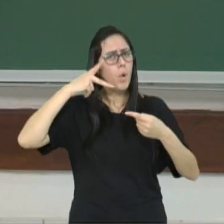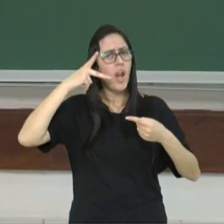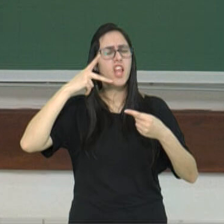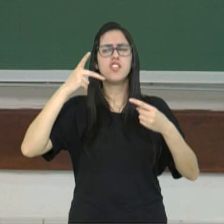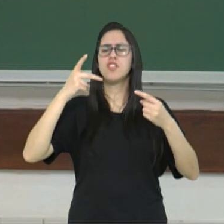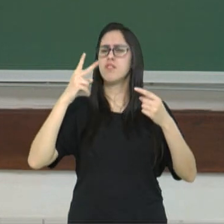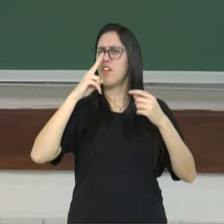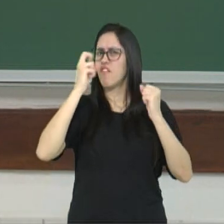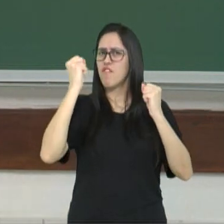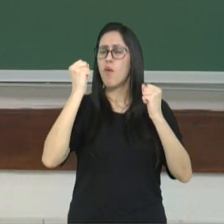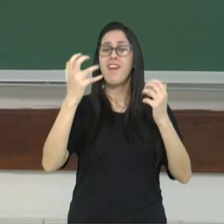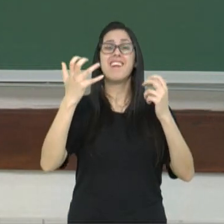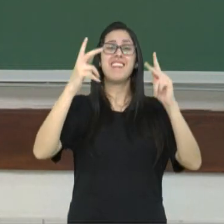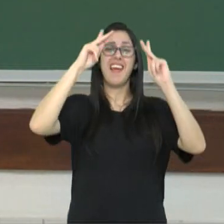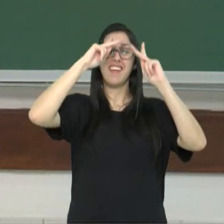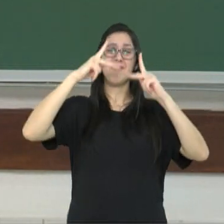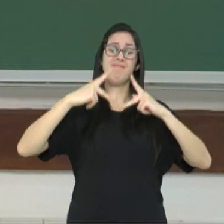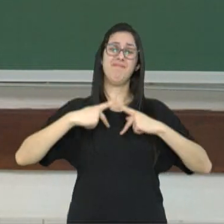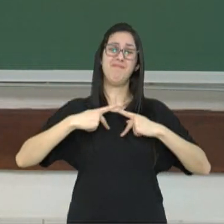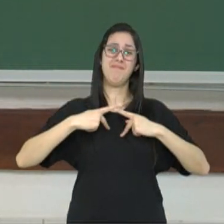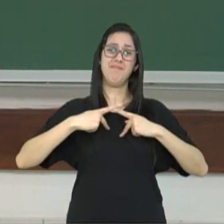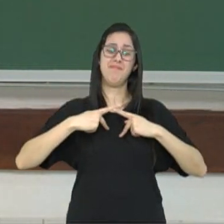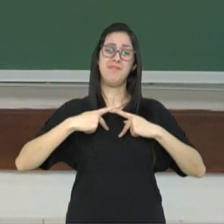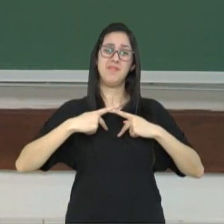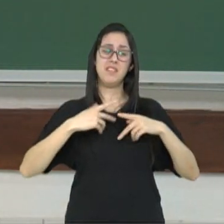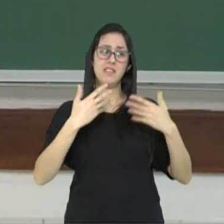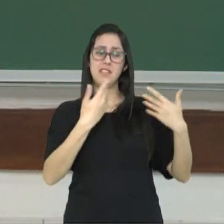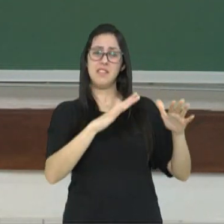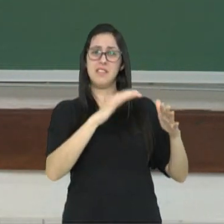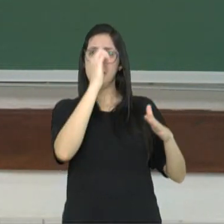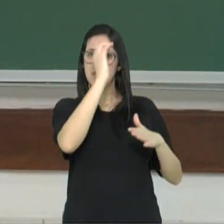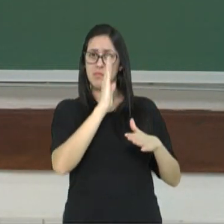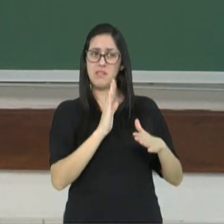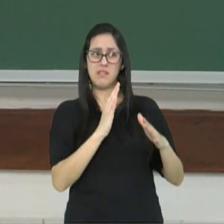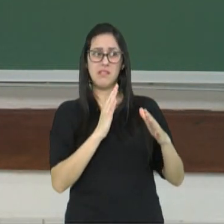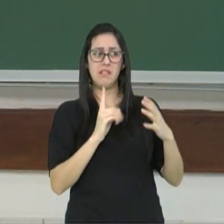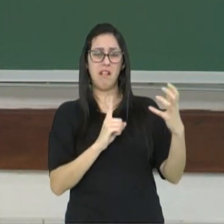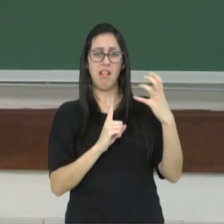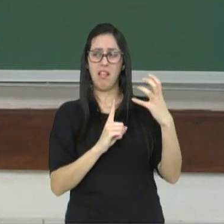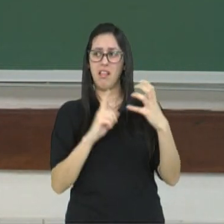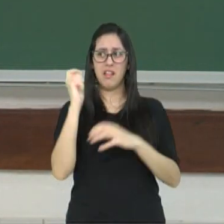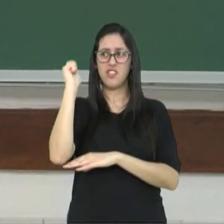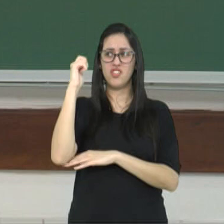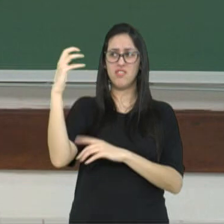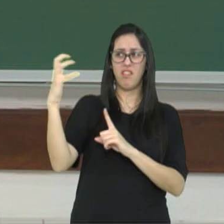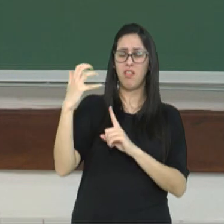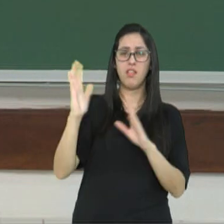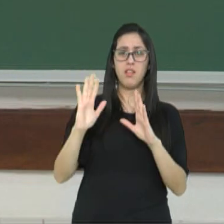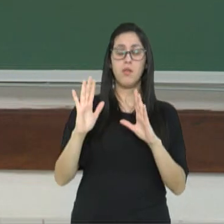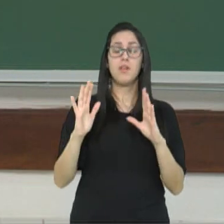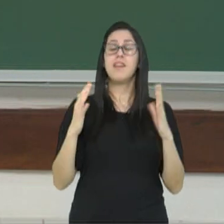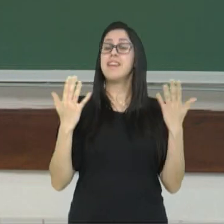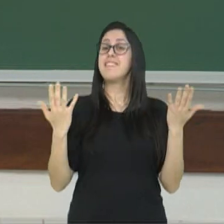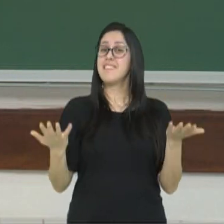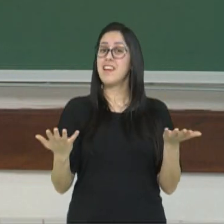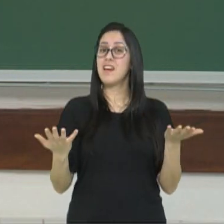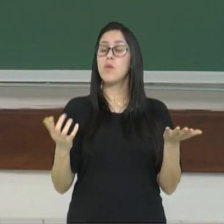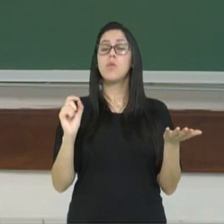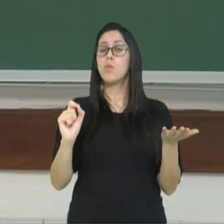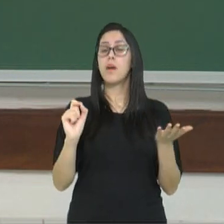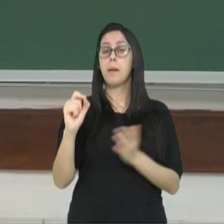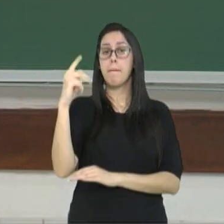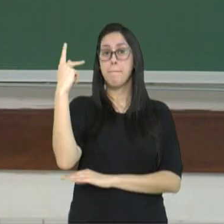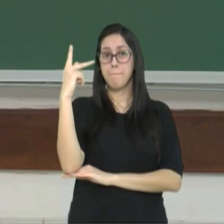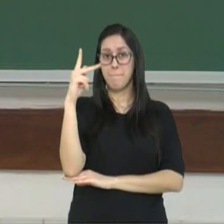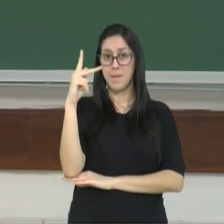garantir a sua independência da influência brasileira ou da influência argentina. Então, para isso, o Paraguai